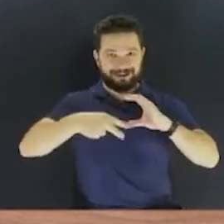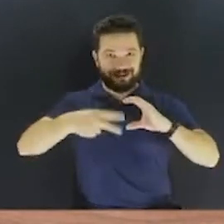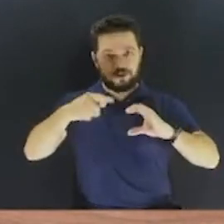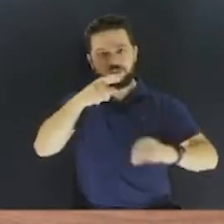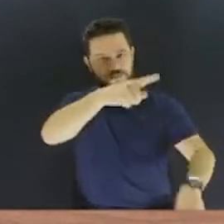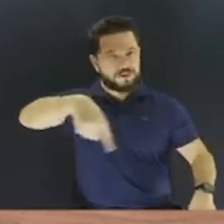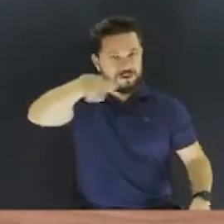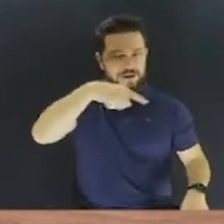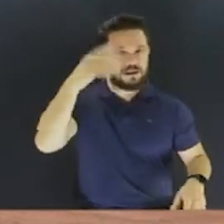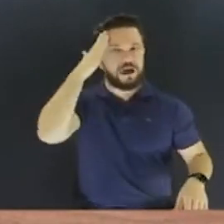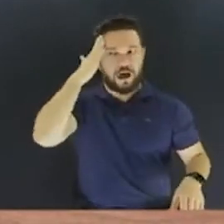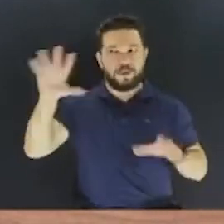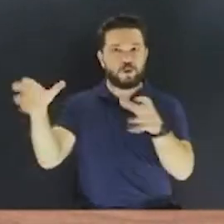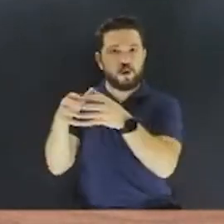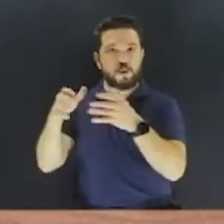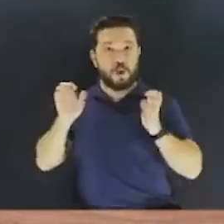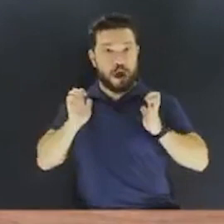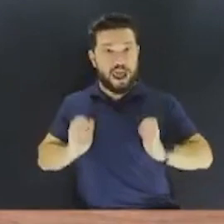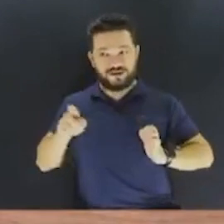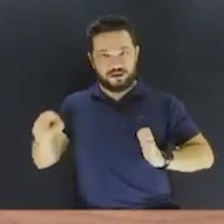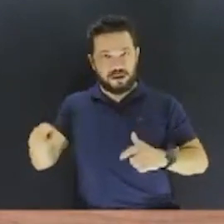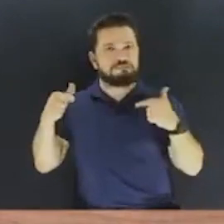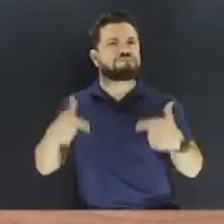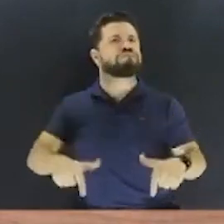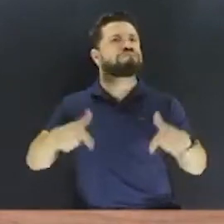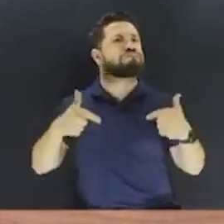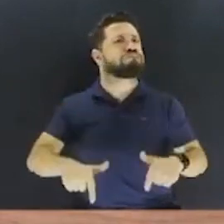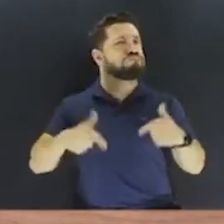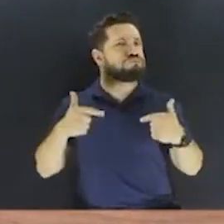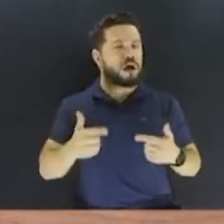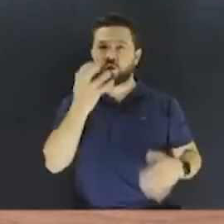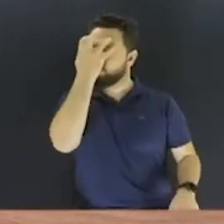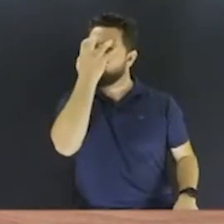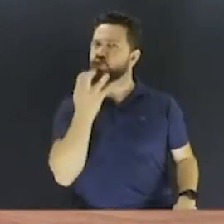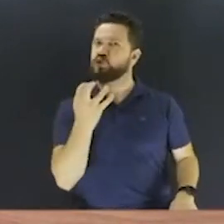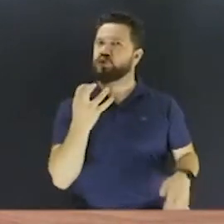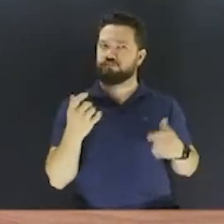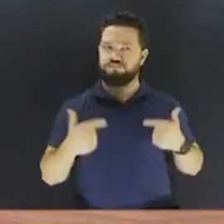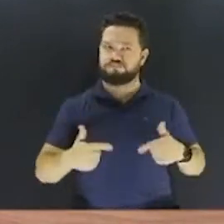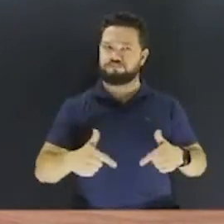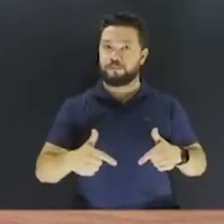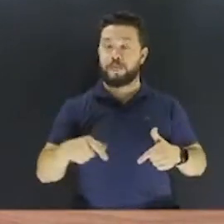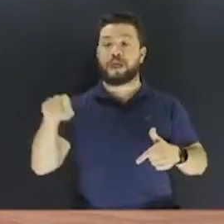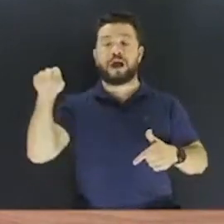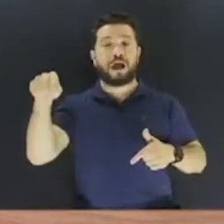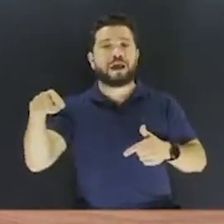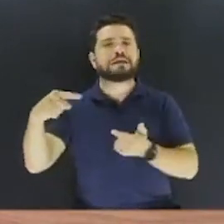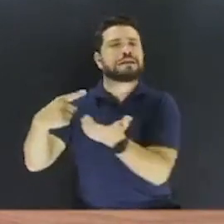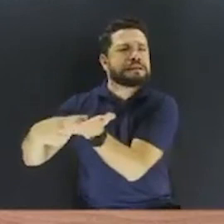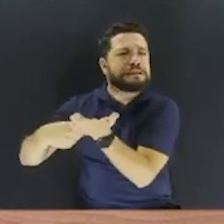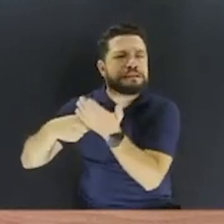trabalhamos com afim no conselho de ética e foi colocado em Pauta a questão da vereadora Maria